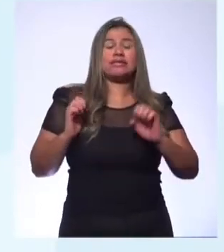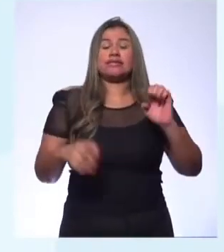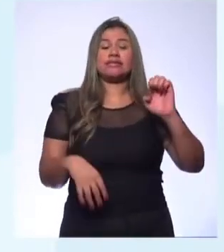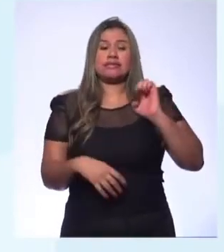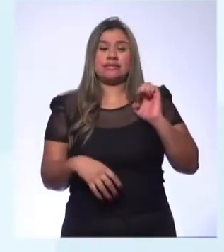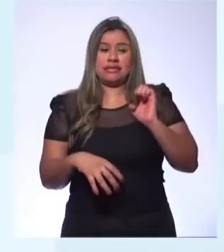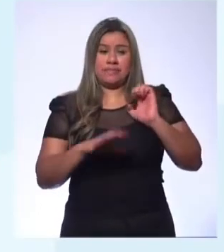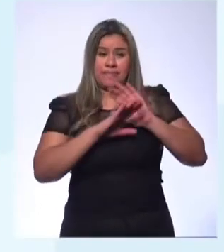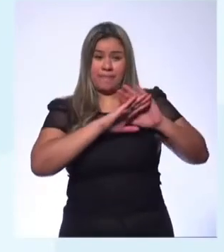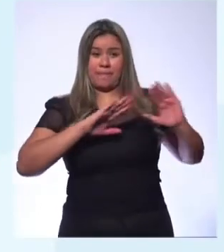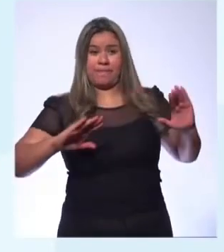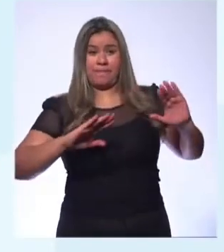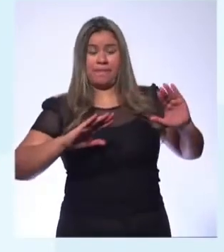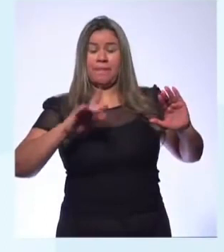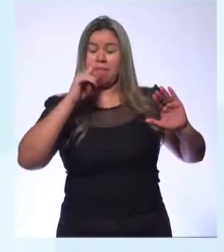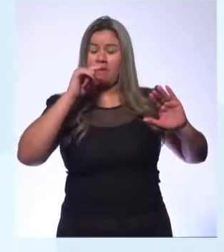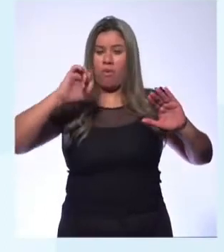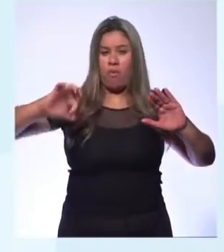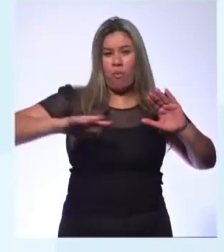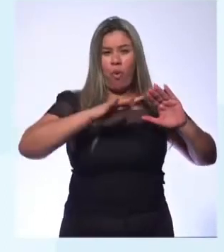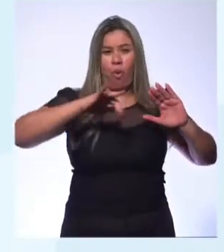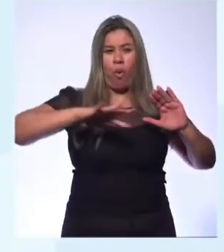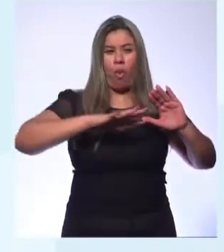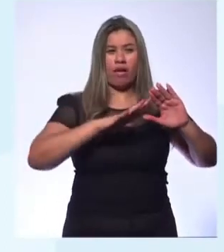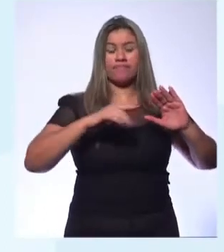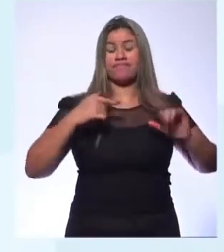a inundação. Venho de